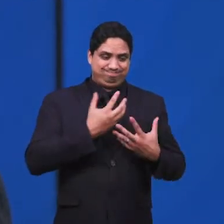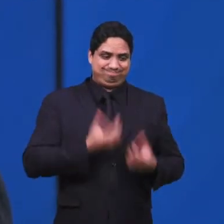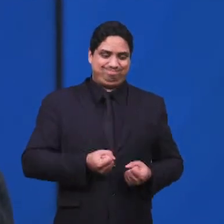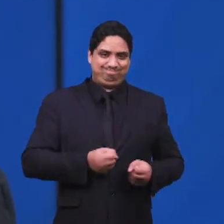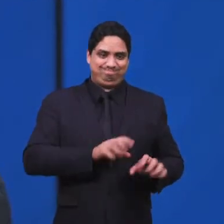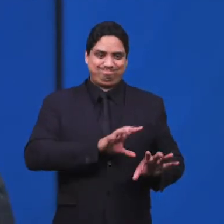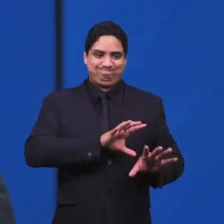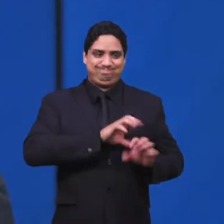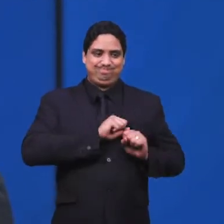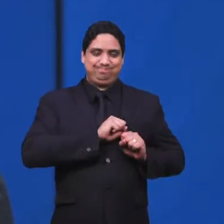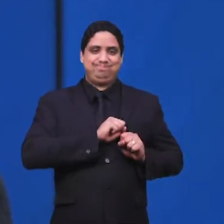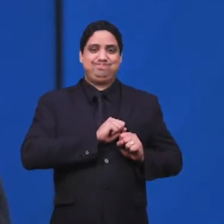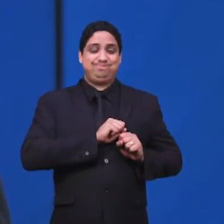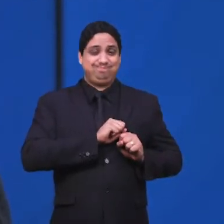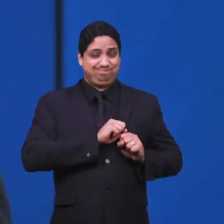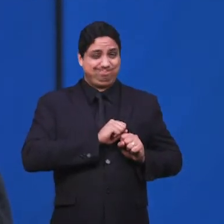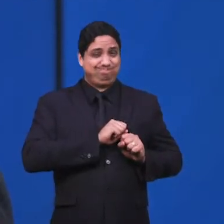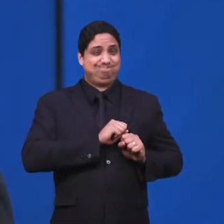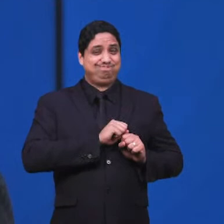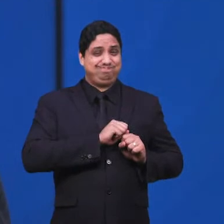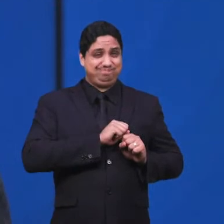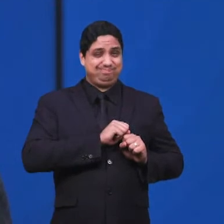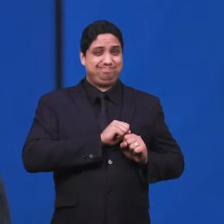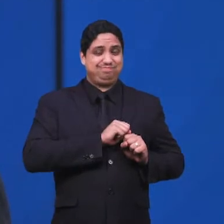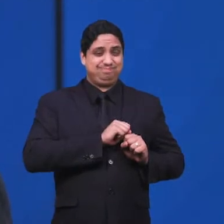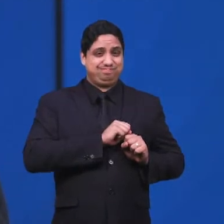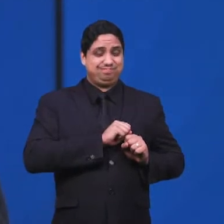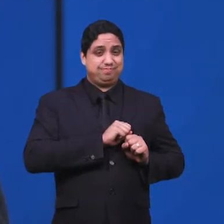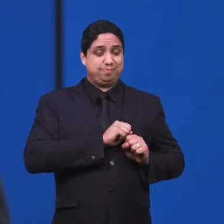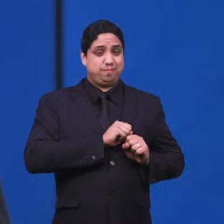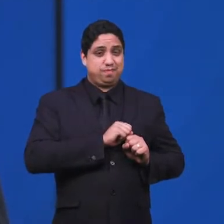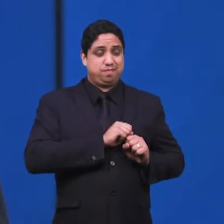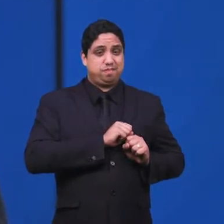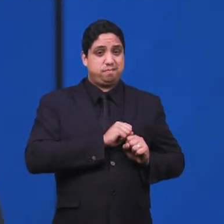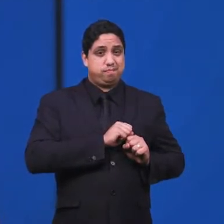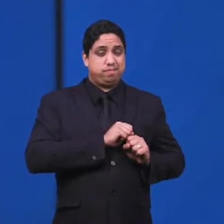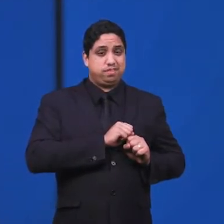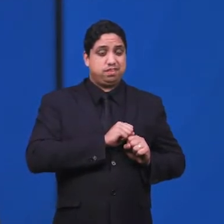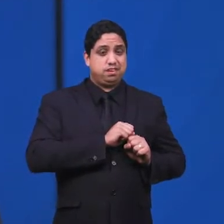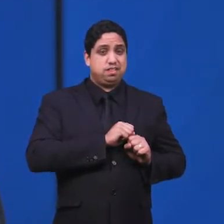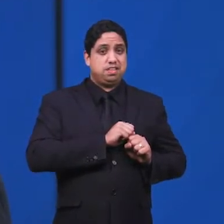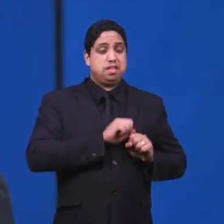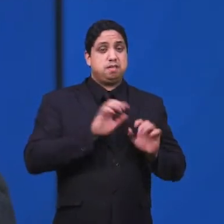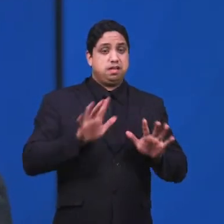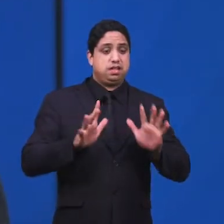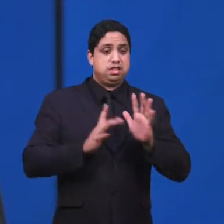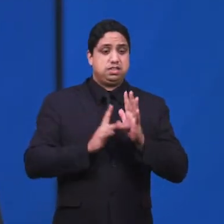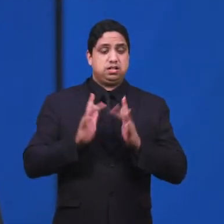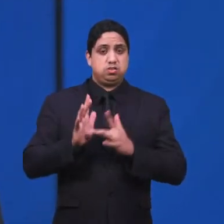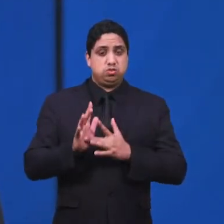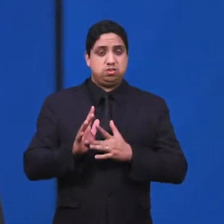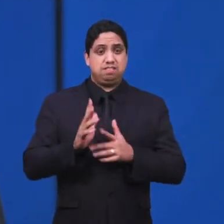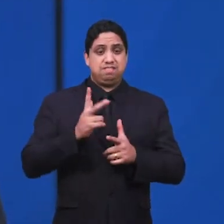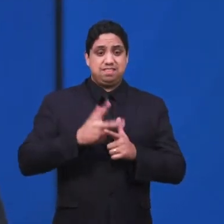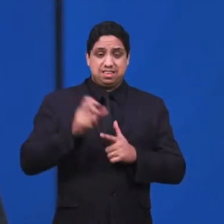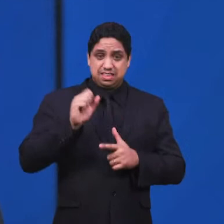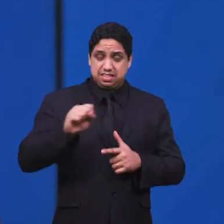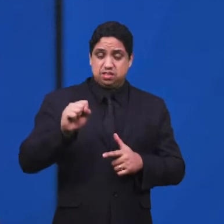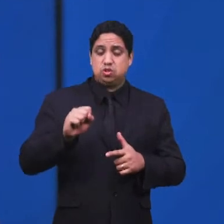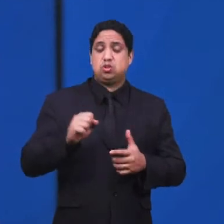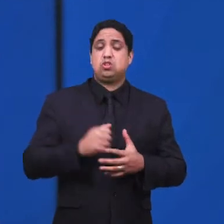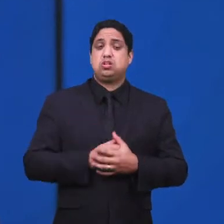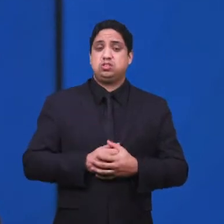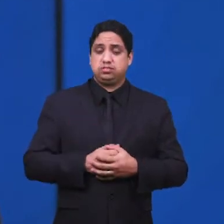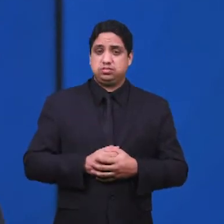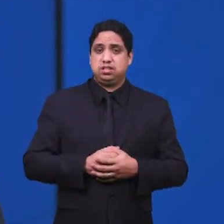pecado pesaram sobre ele. E aí, em contrapartida, ele já vencedor, glorificado, em Apocalipse capítulo 1, verso 14. Então